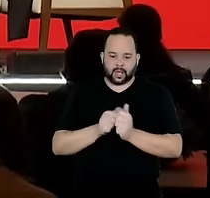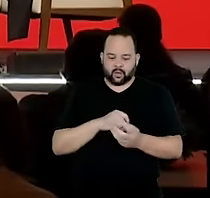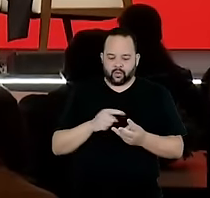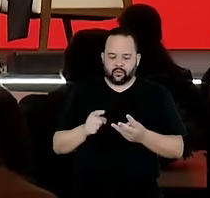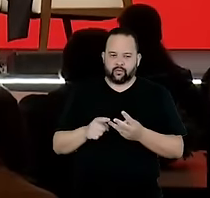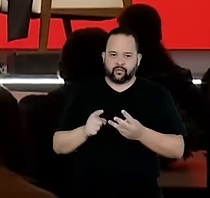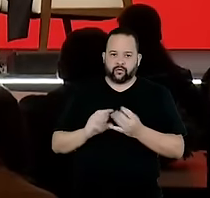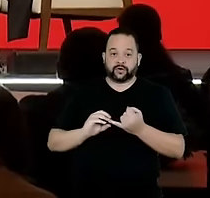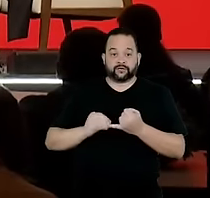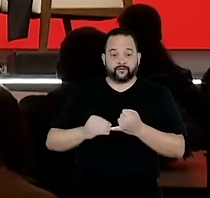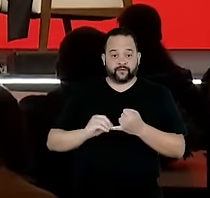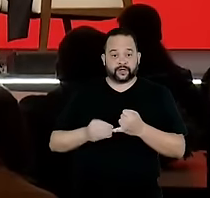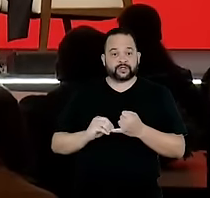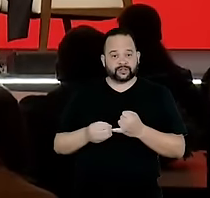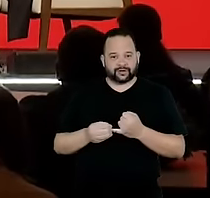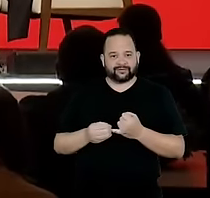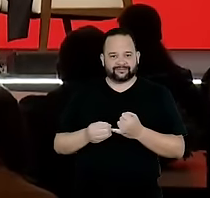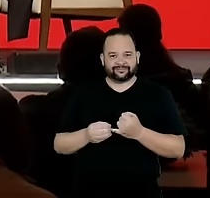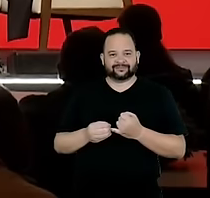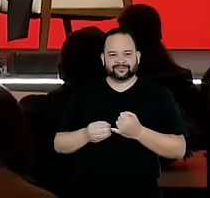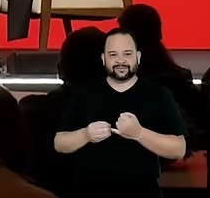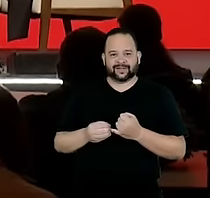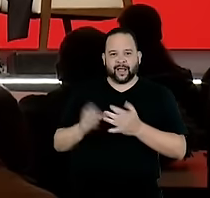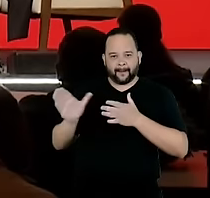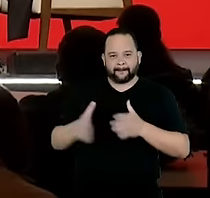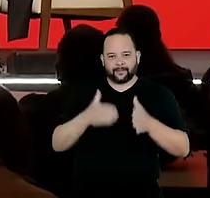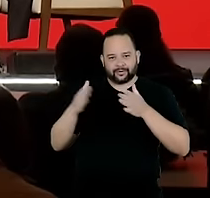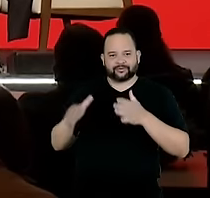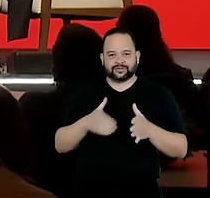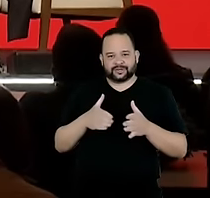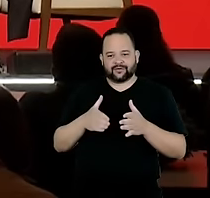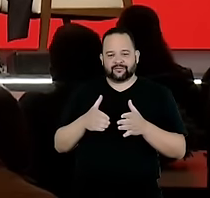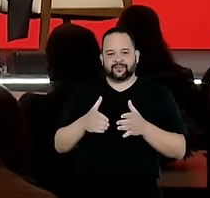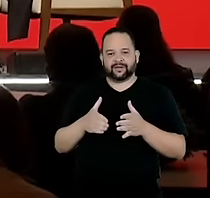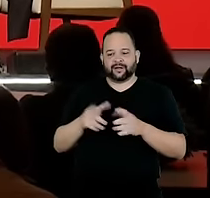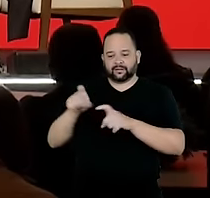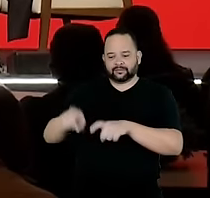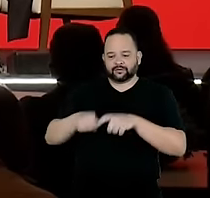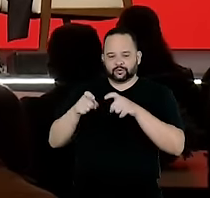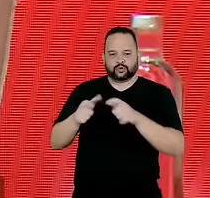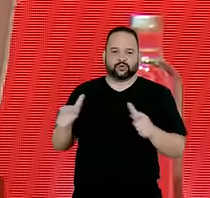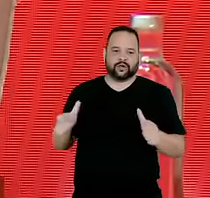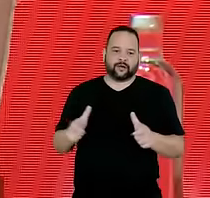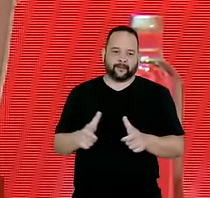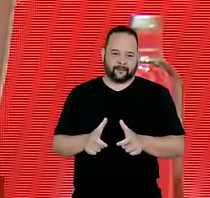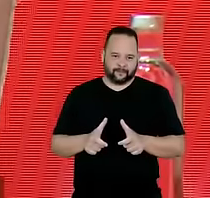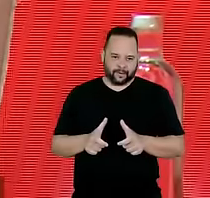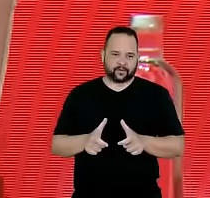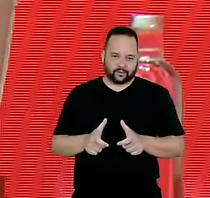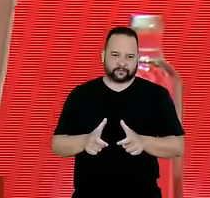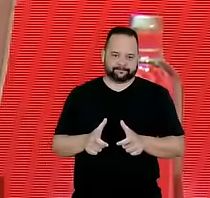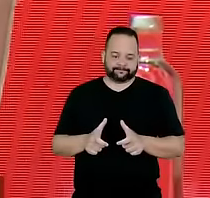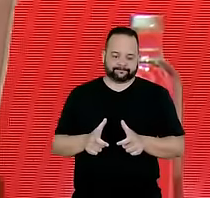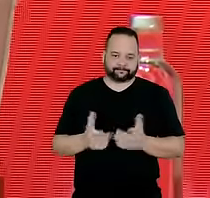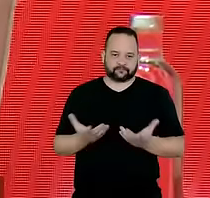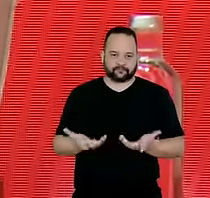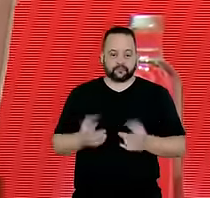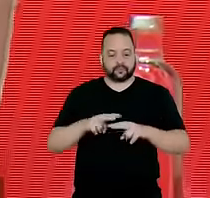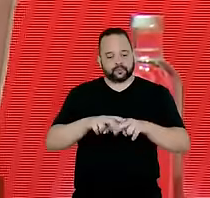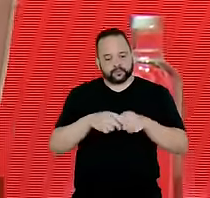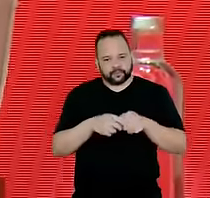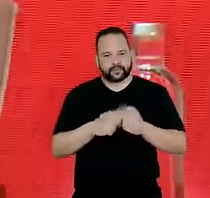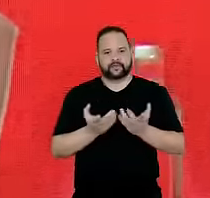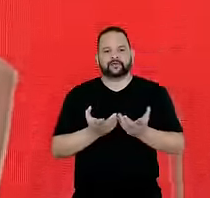mais dependentes do plano safra então Inclusive a gente tá fazendo uma política pública mais eh horizontal